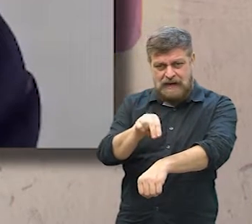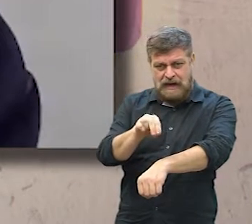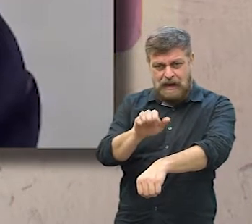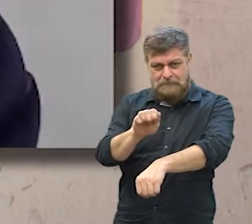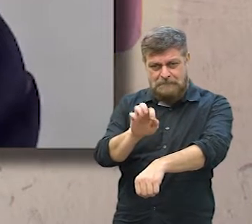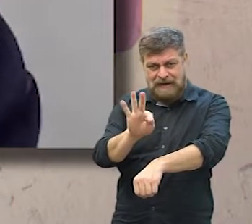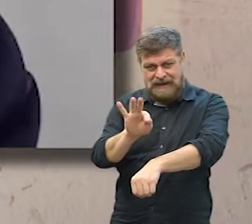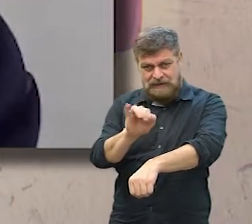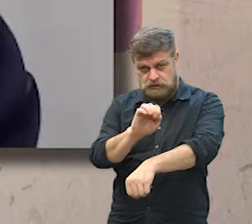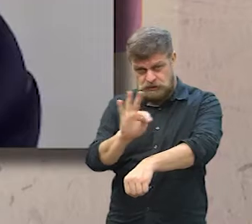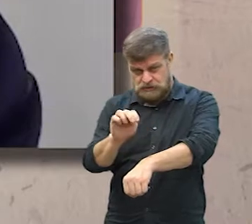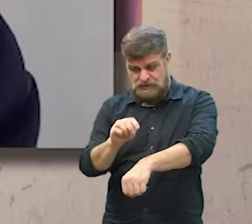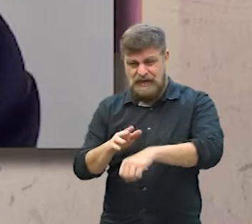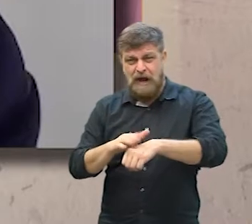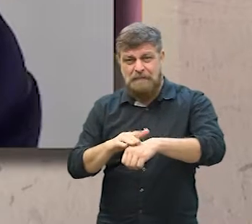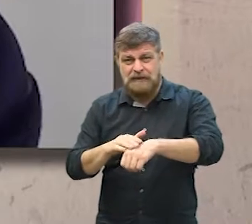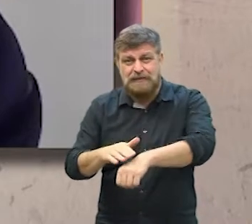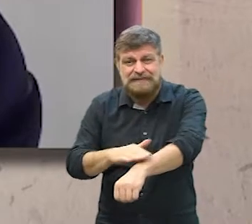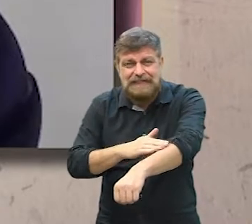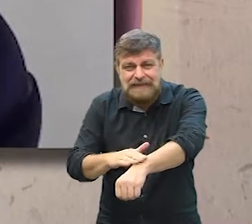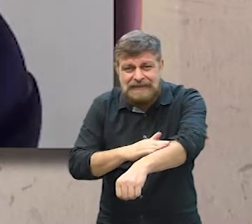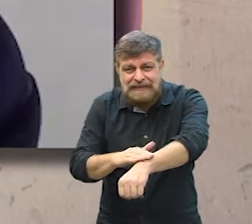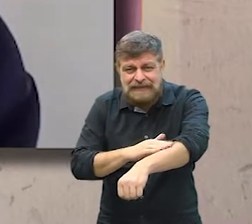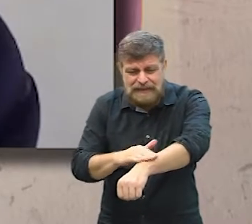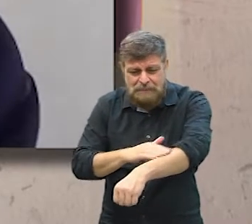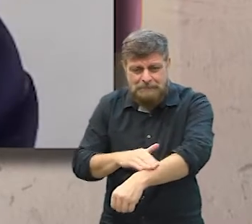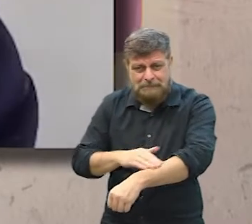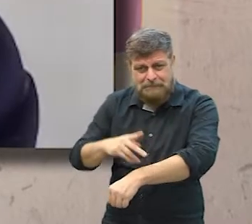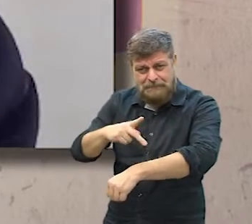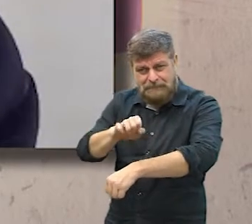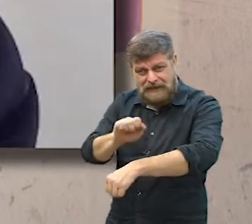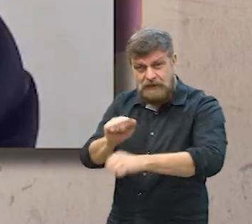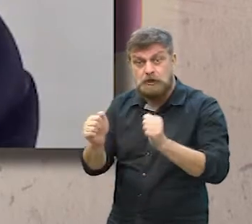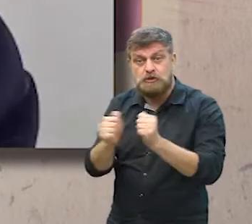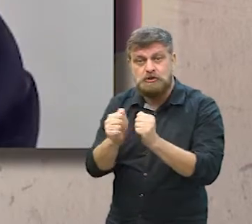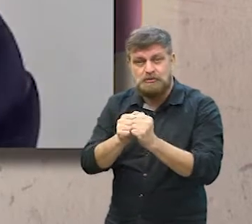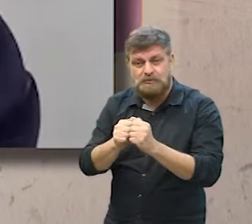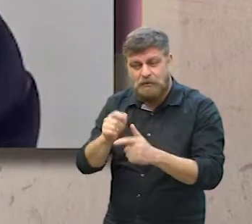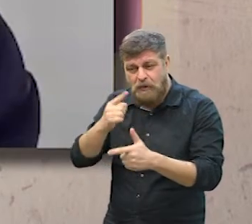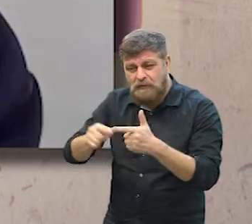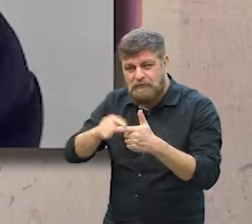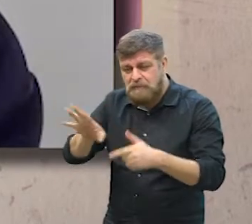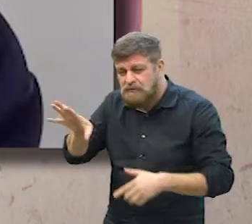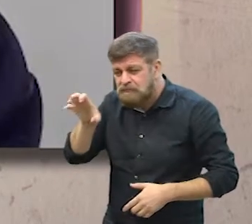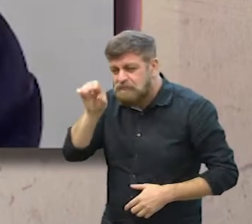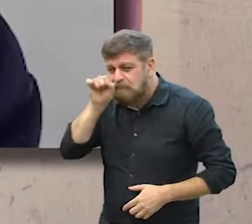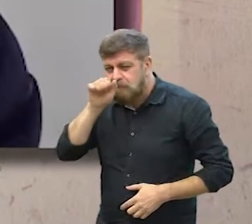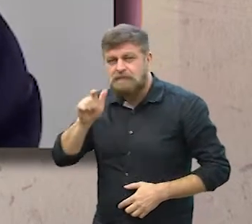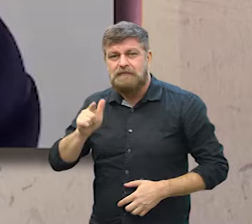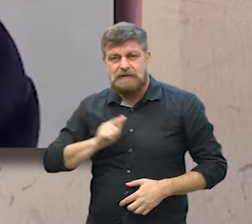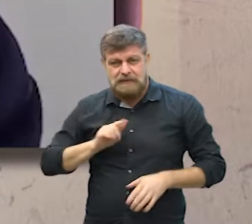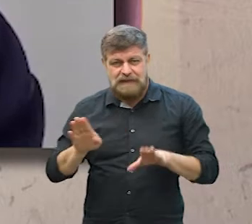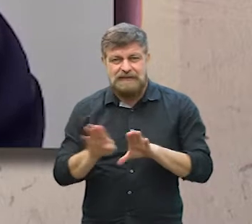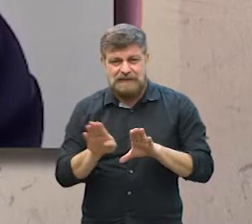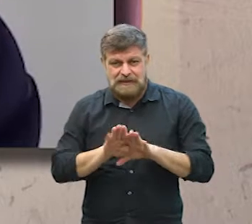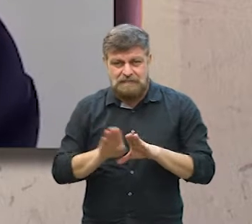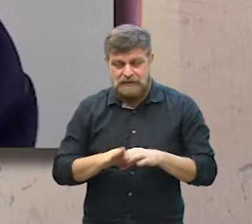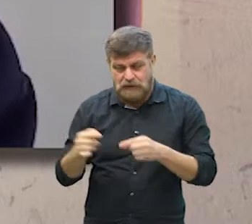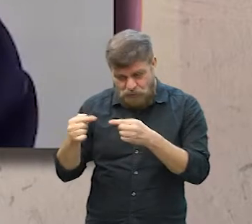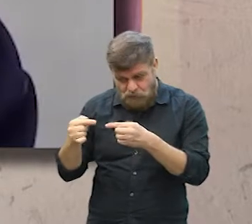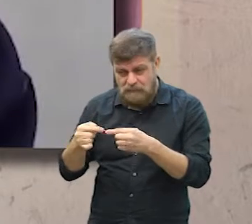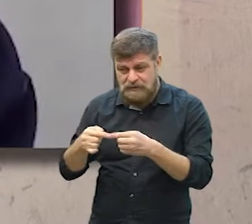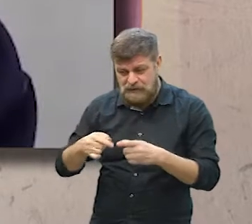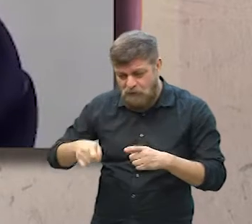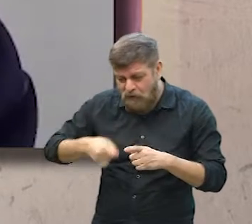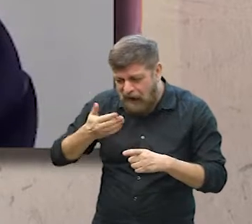dermatite atópica, que é também uma inflamação da pele, que vem junto com as doenças respiratórias, tem uma chance maior de ter alergia